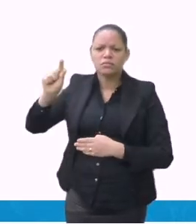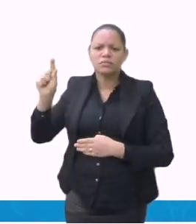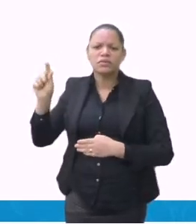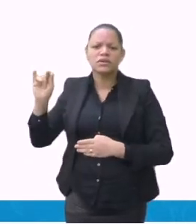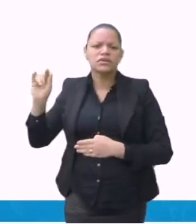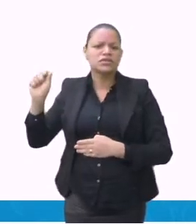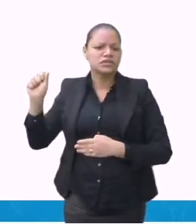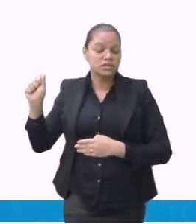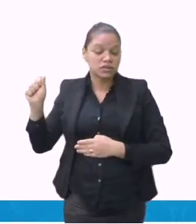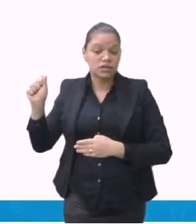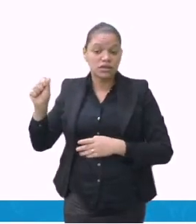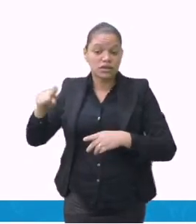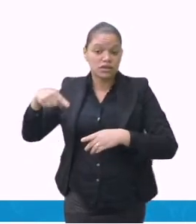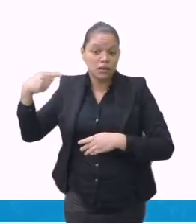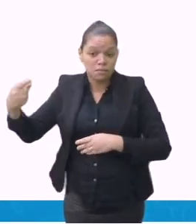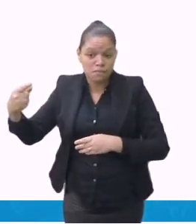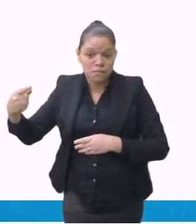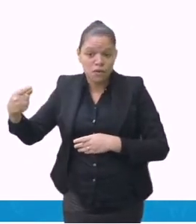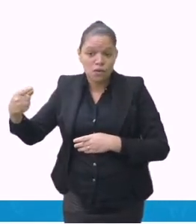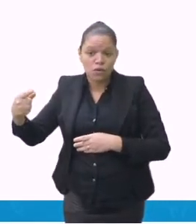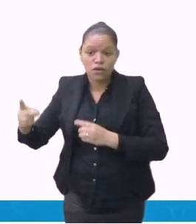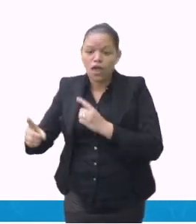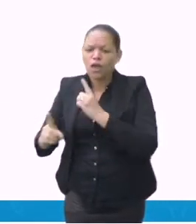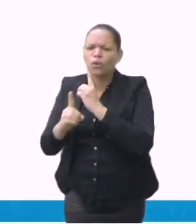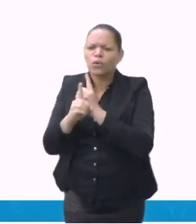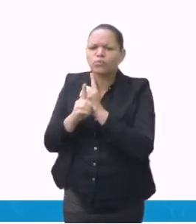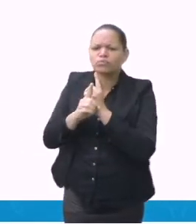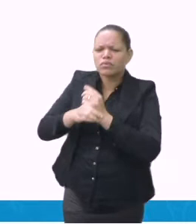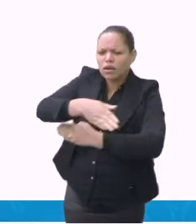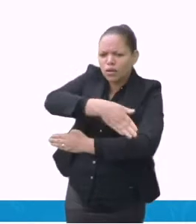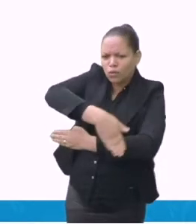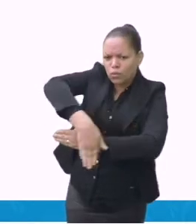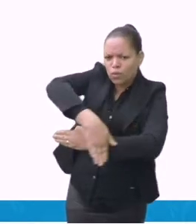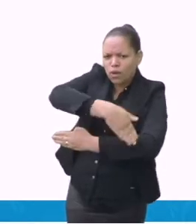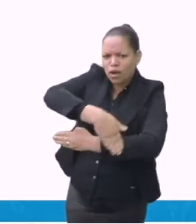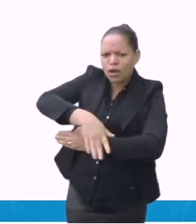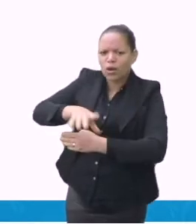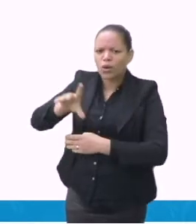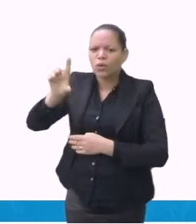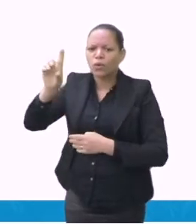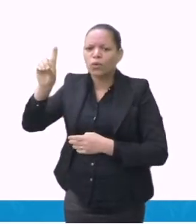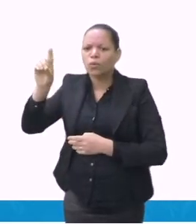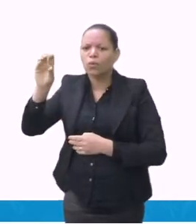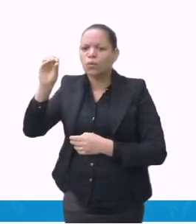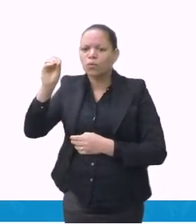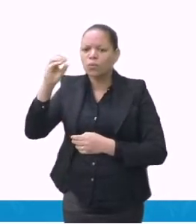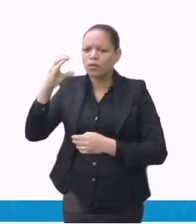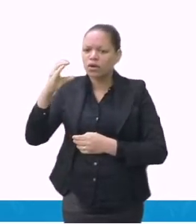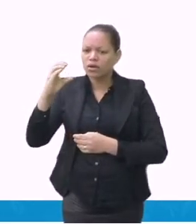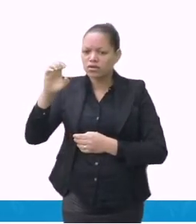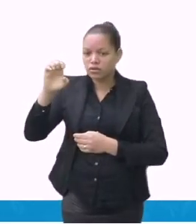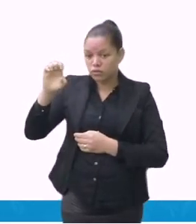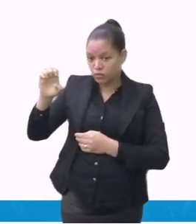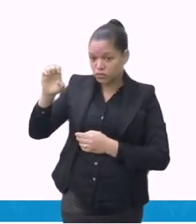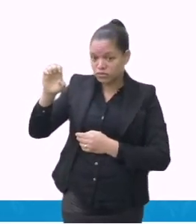Doce, que é uma perpendicular. Então, olha só, a Rua da Magia e a Rua Doce são